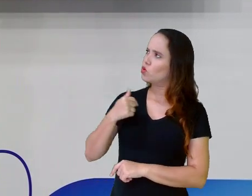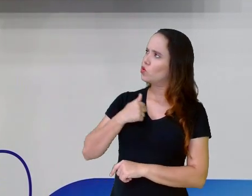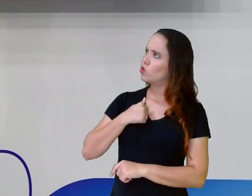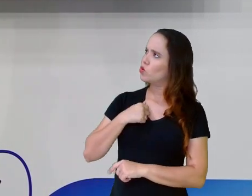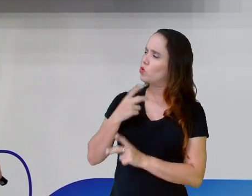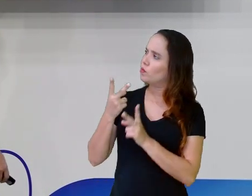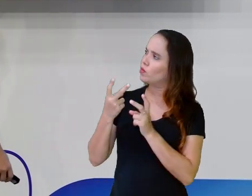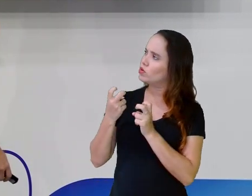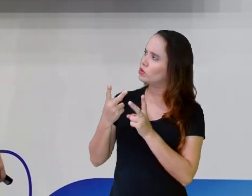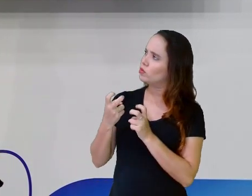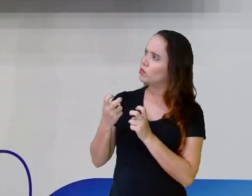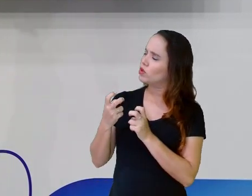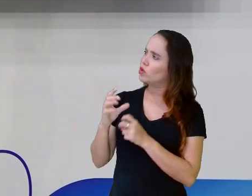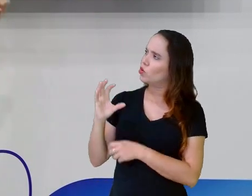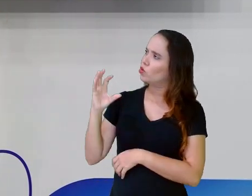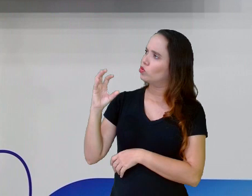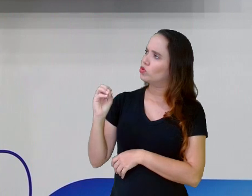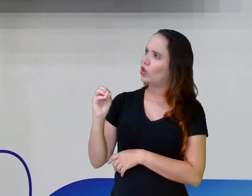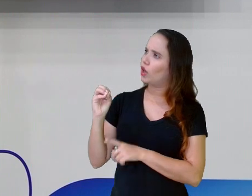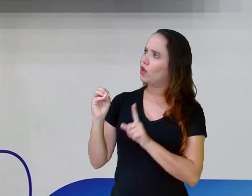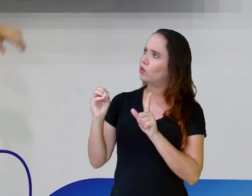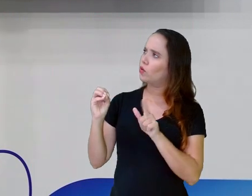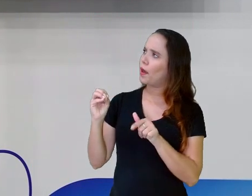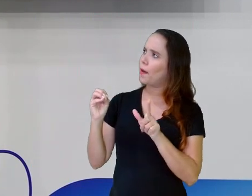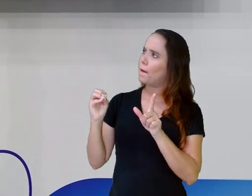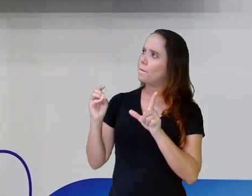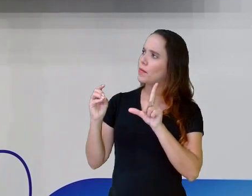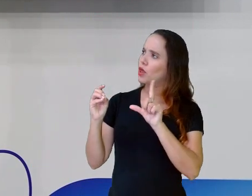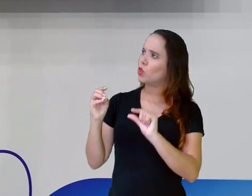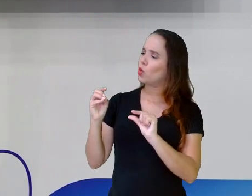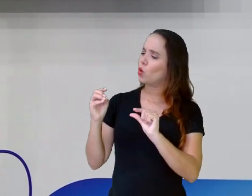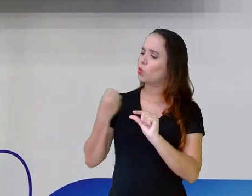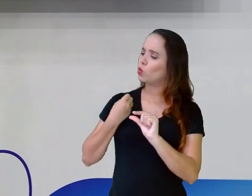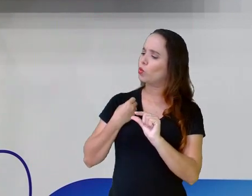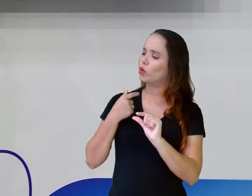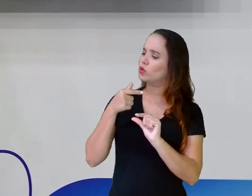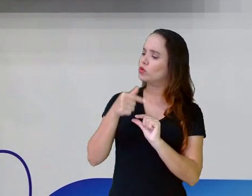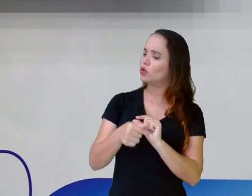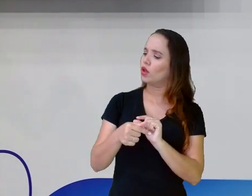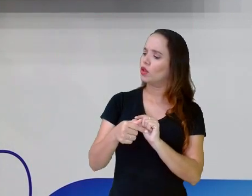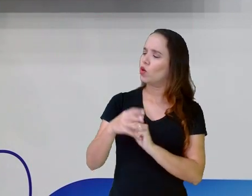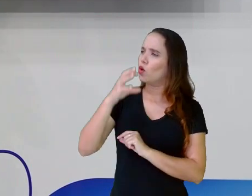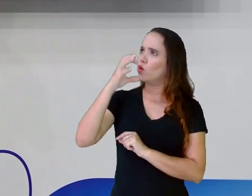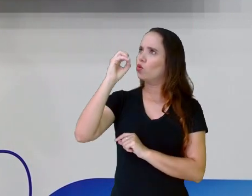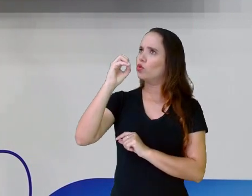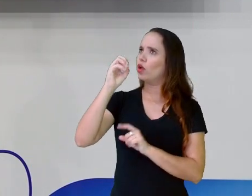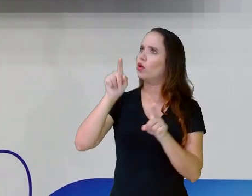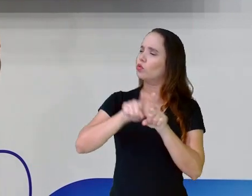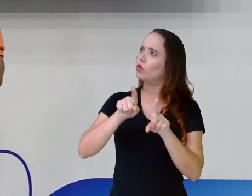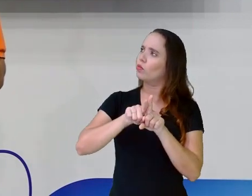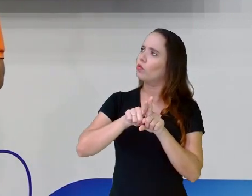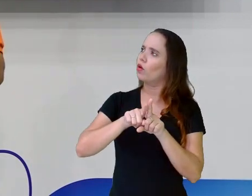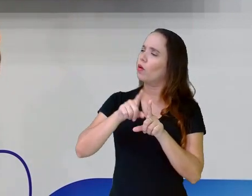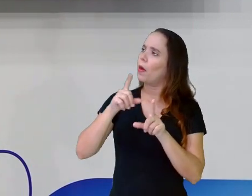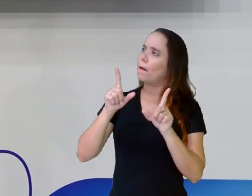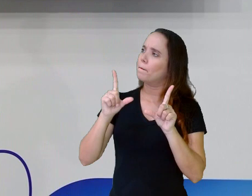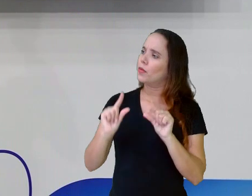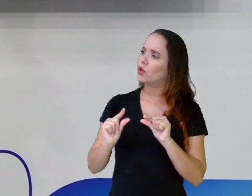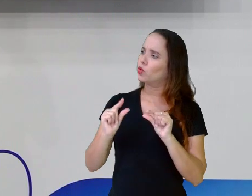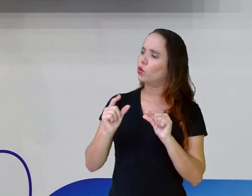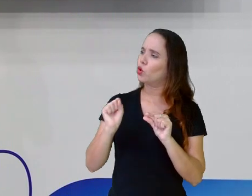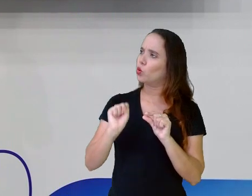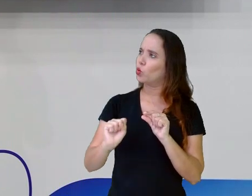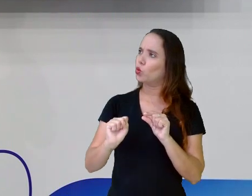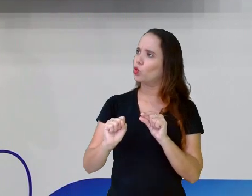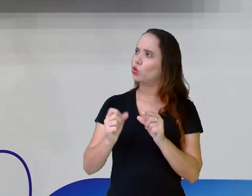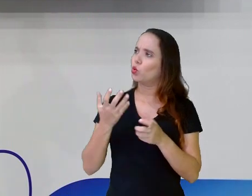que o 0 é menor do que o 7 e o 0 ele é menor que o 8 e mesmo assim a senhora fez esse cálculo. O que